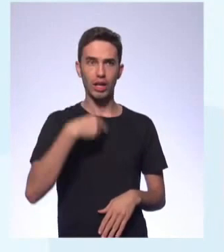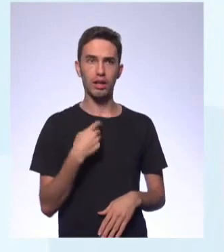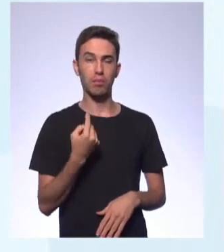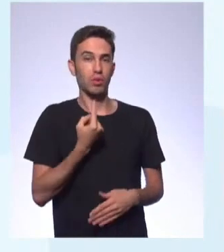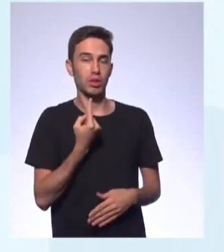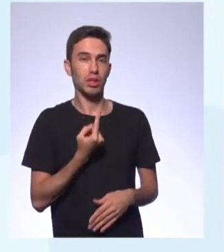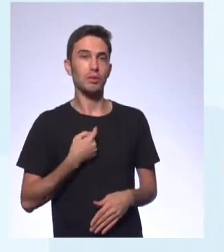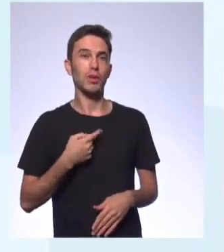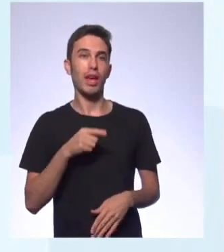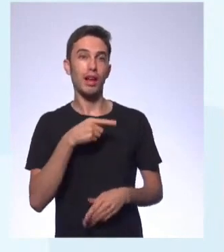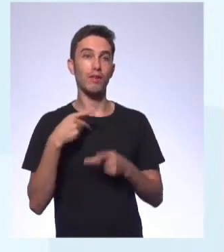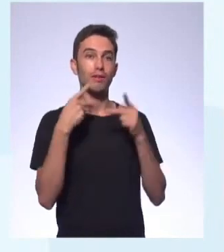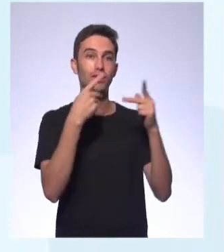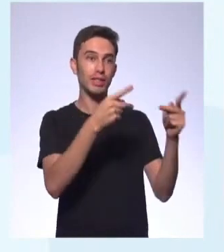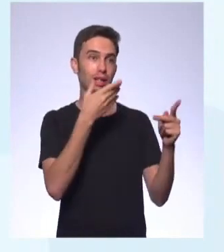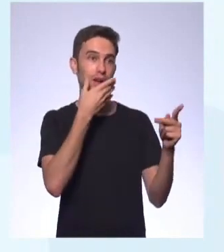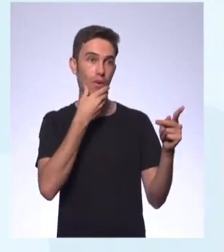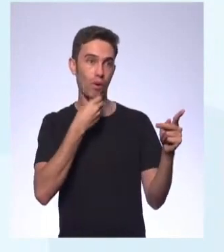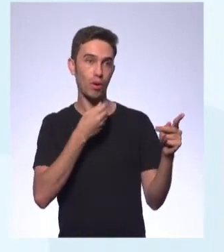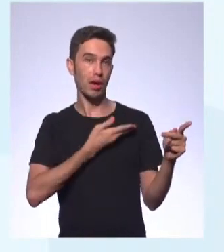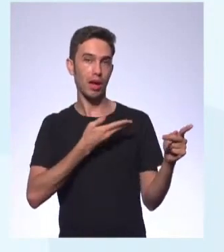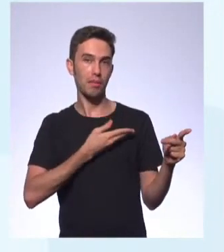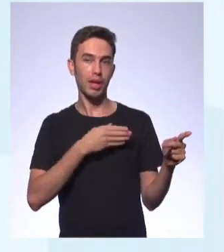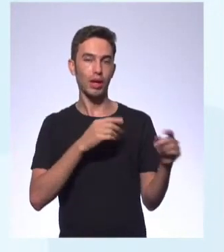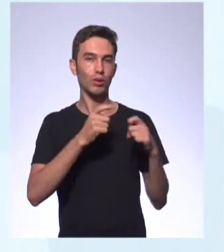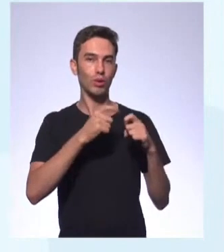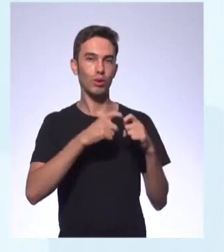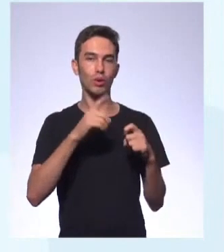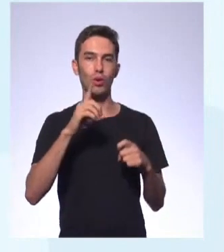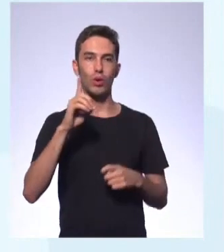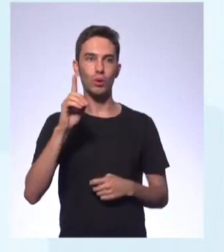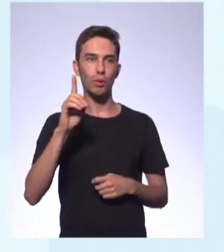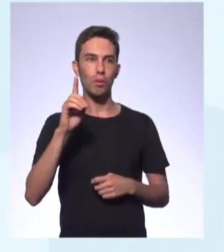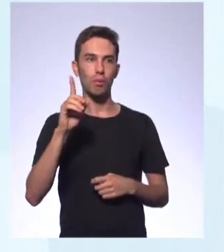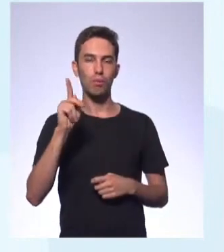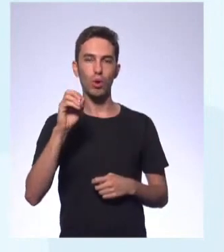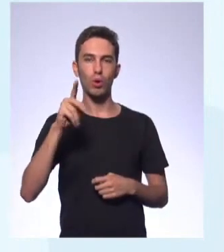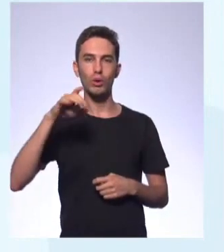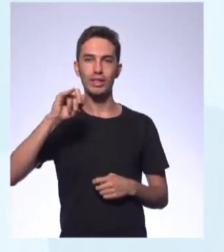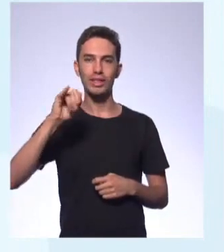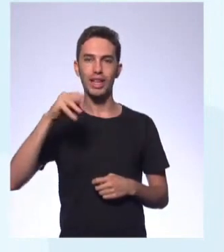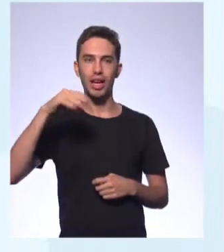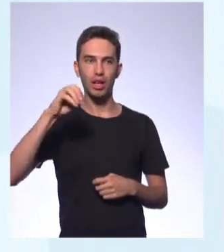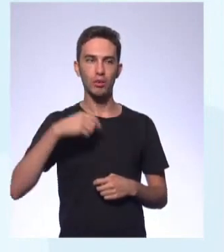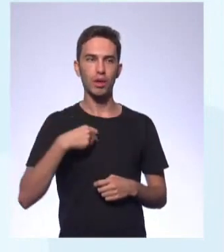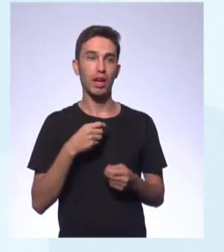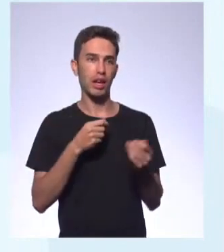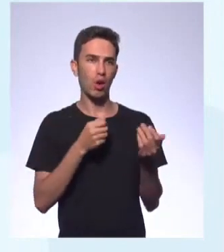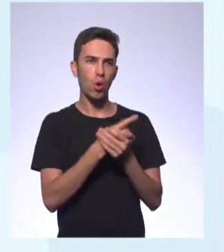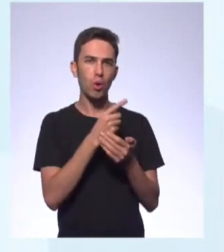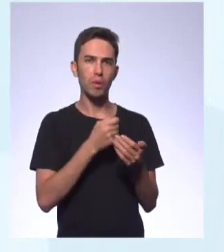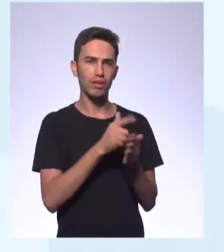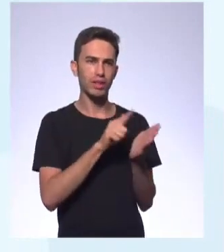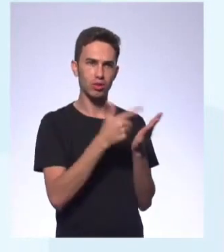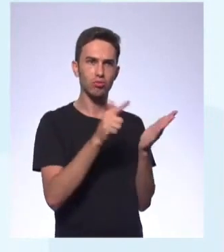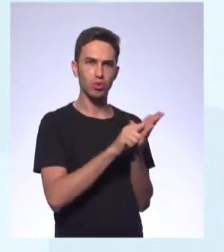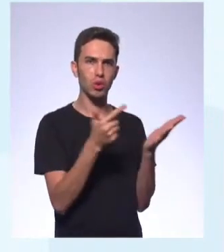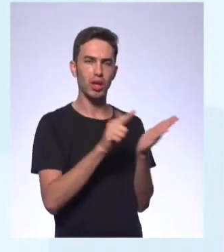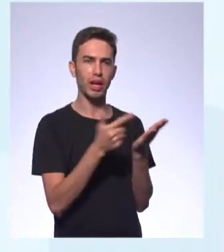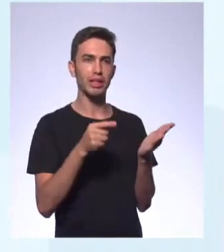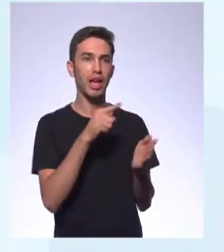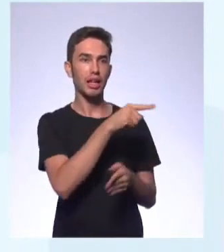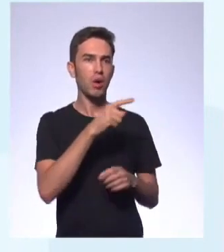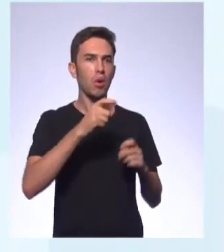seu amigo Dr. Ponciano. Este comprava certos jornais e Hildegardo outros. O